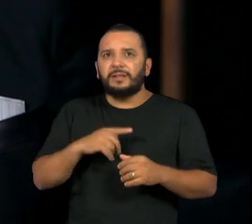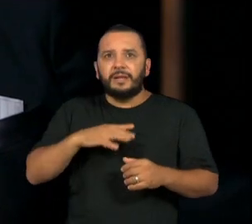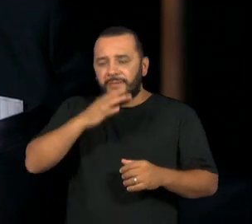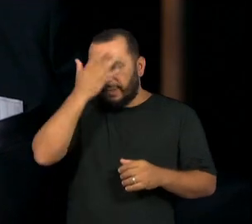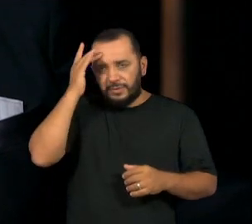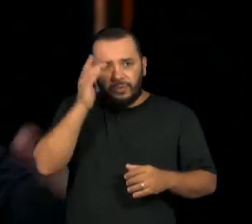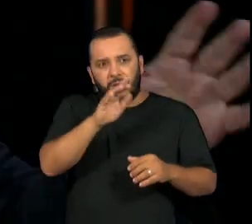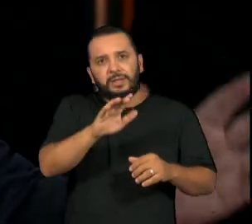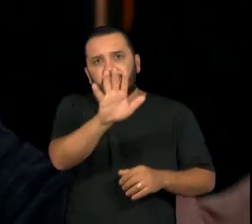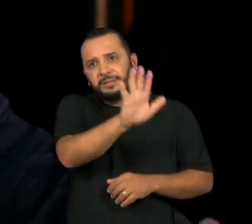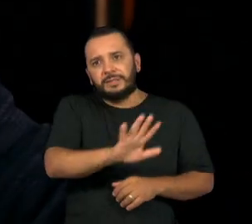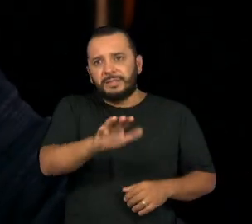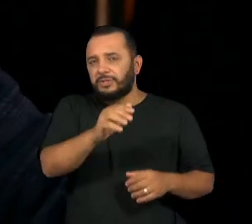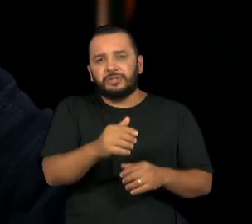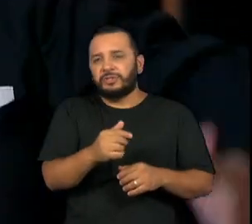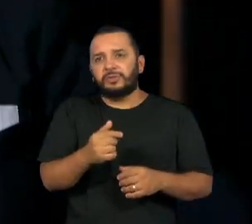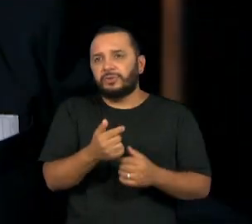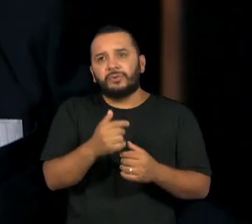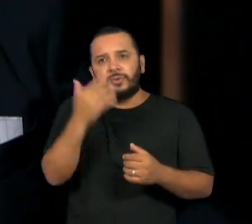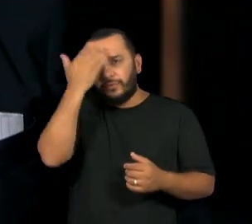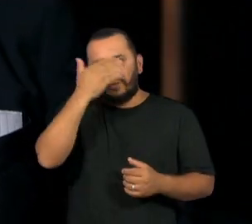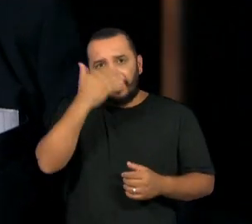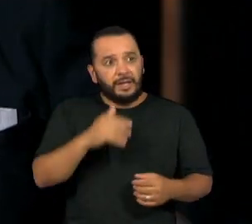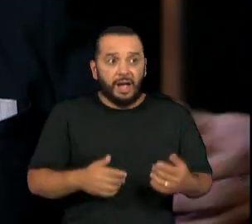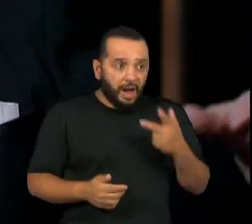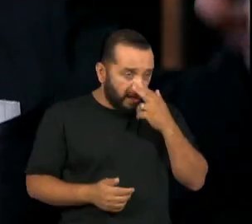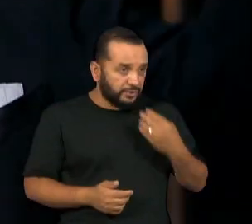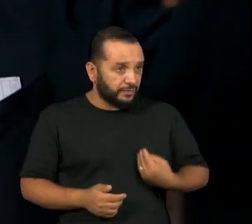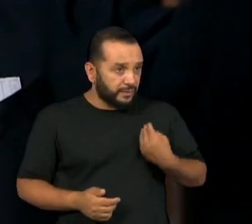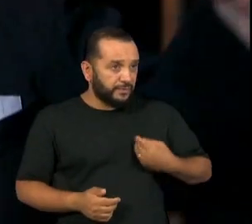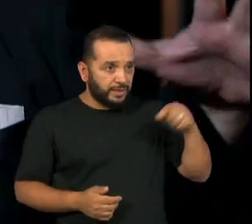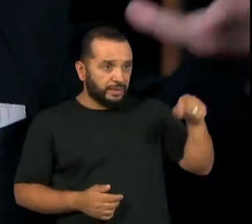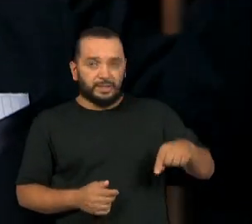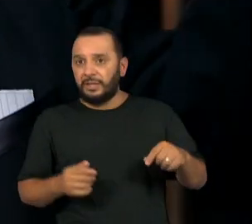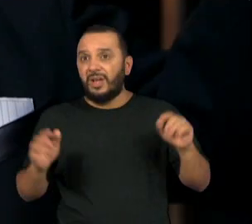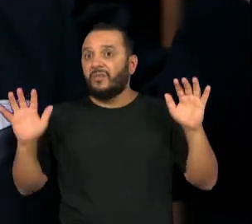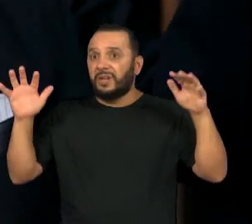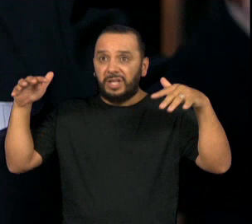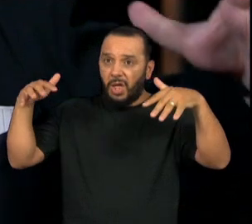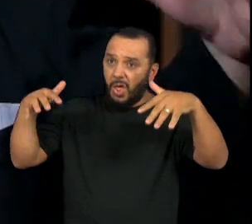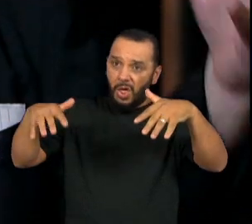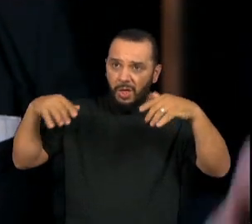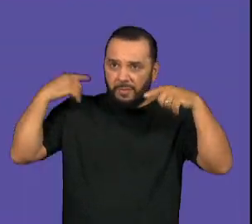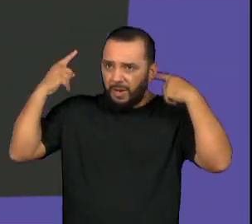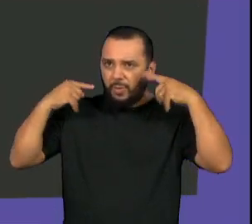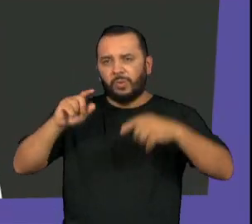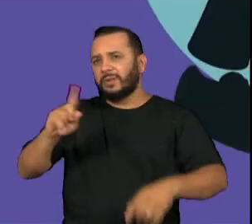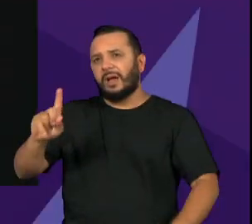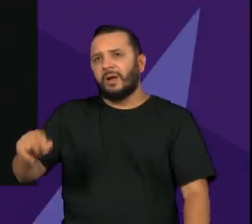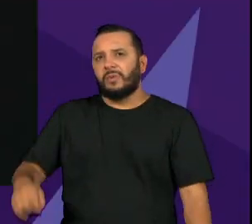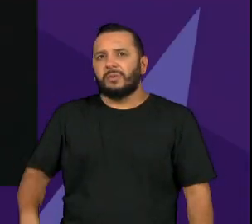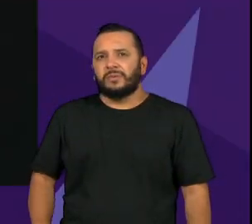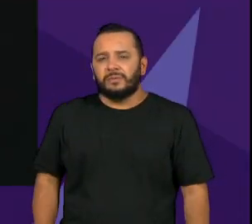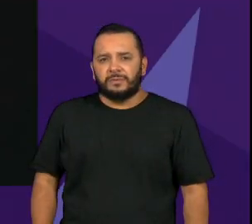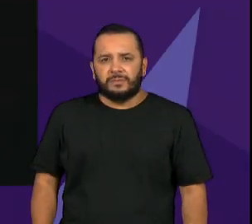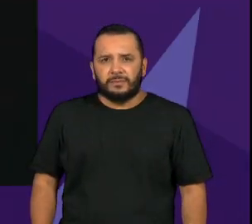também. Que deve estar aqui. Que deve estar aqui. Deve e estar esse aqui. não é o fantasma, o maluco, não.